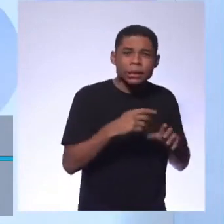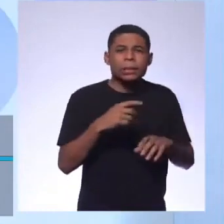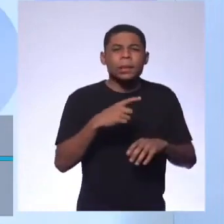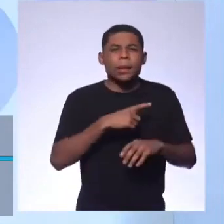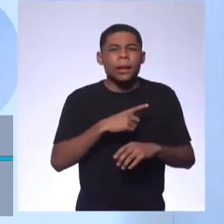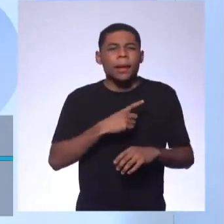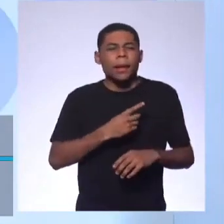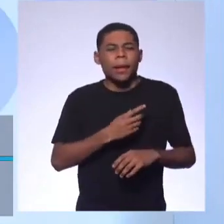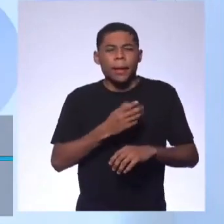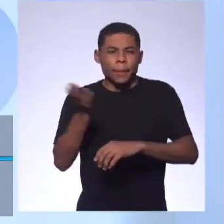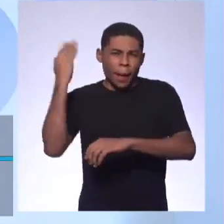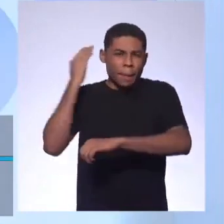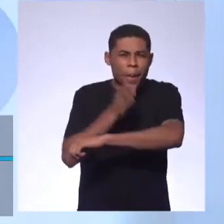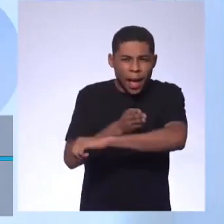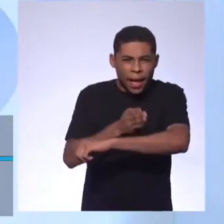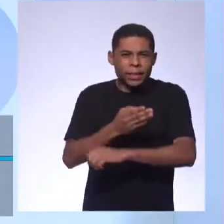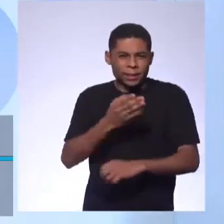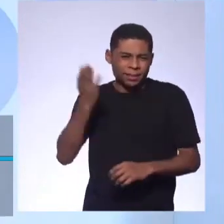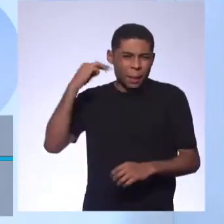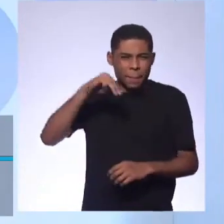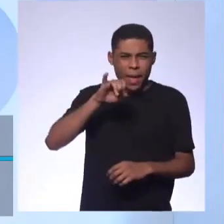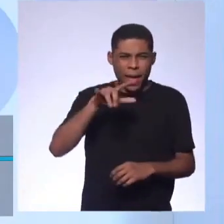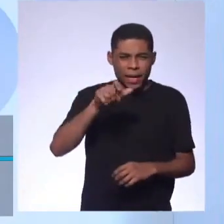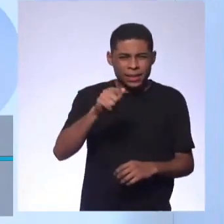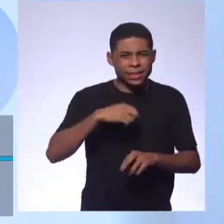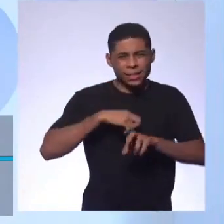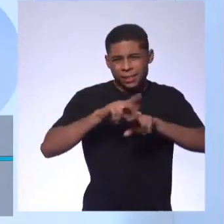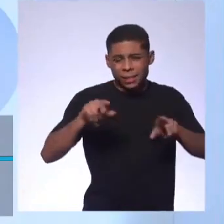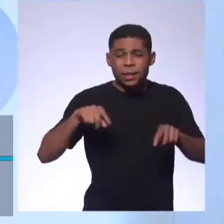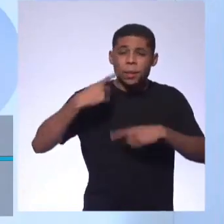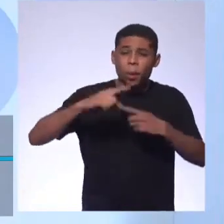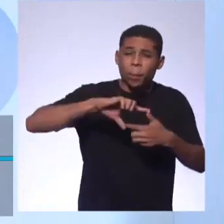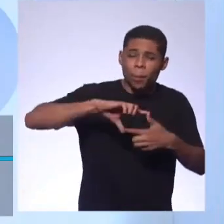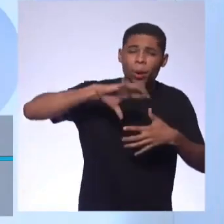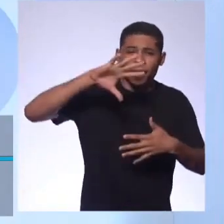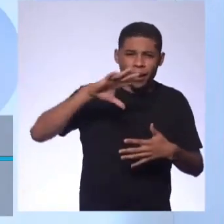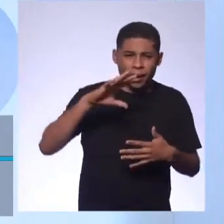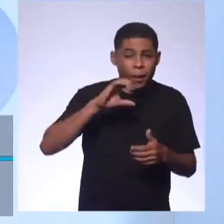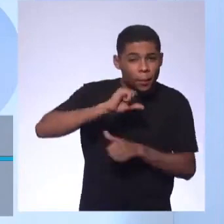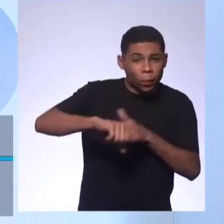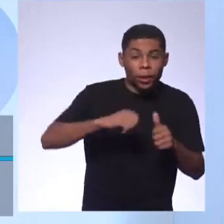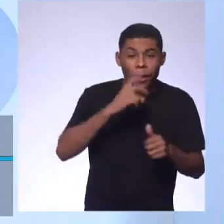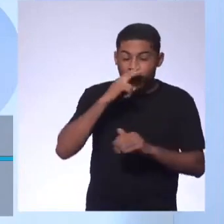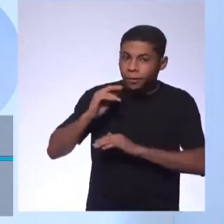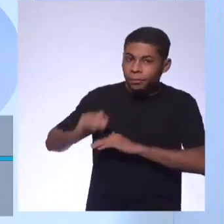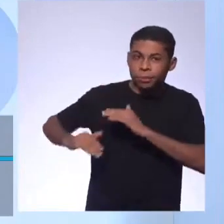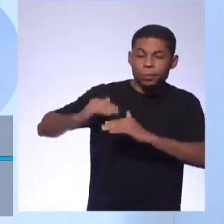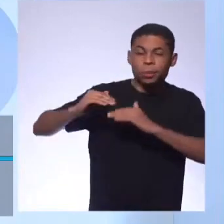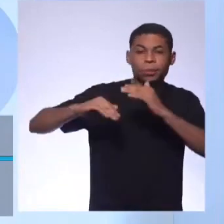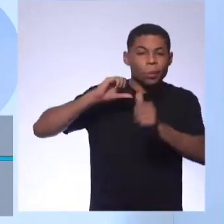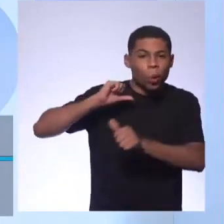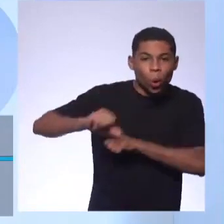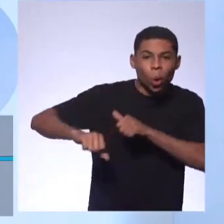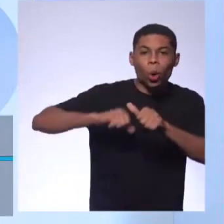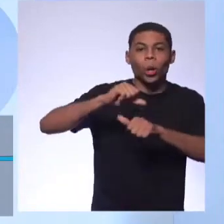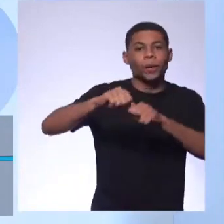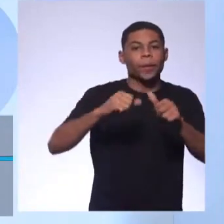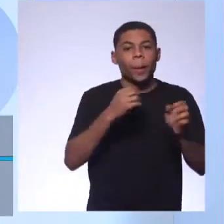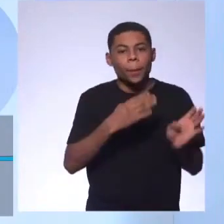homem moderno, o quanto essas ferramentas bélicas, essas armas, elas foram se desenvolvendo,